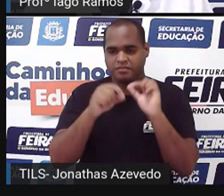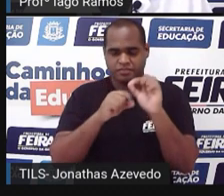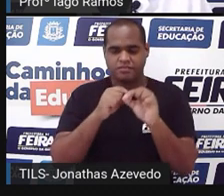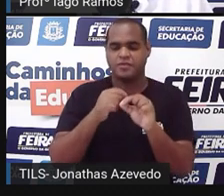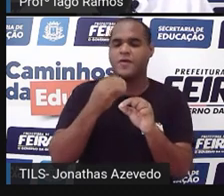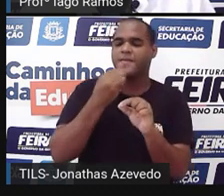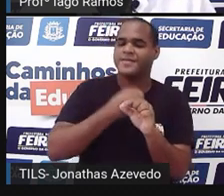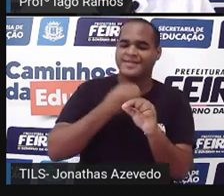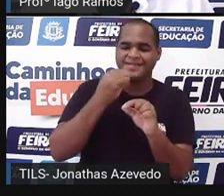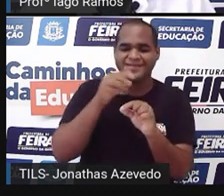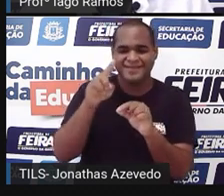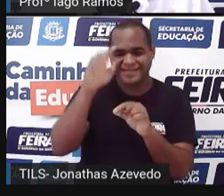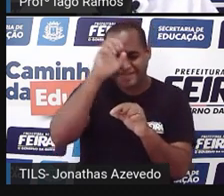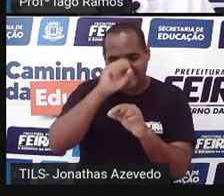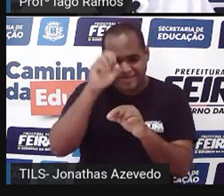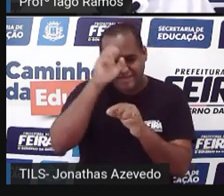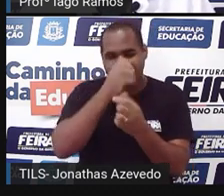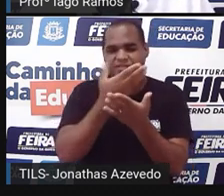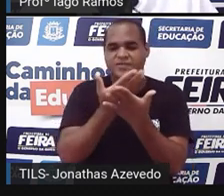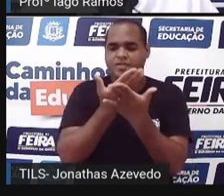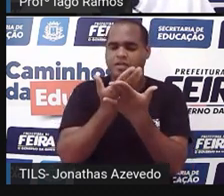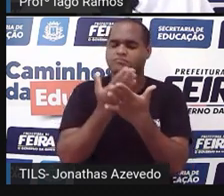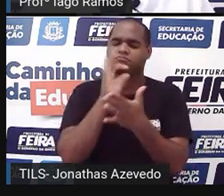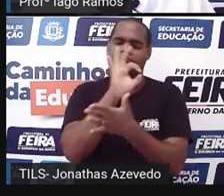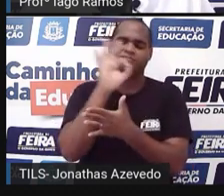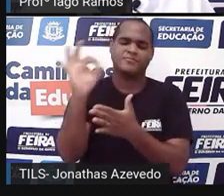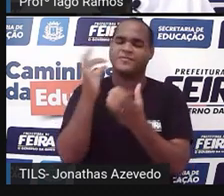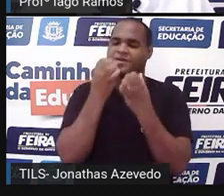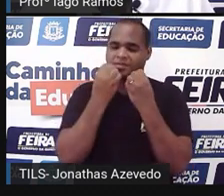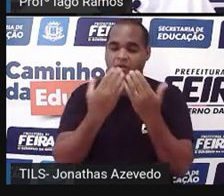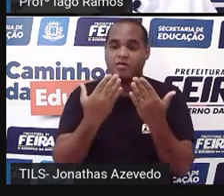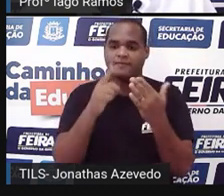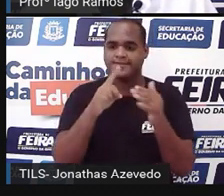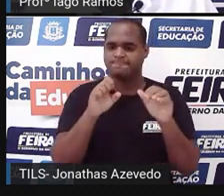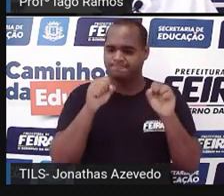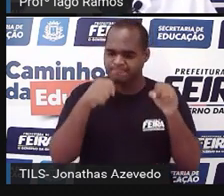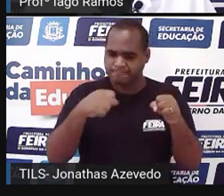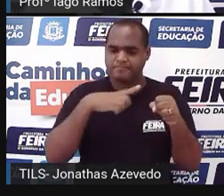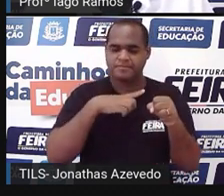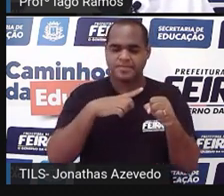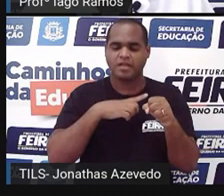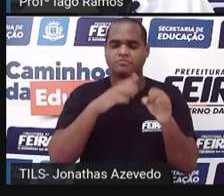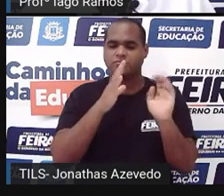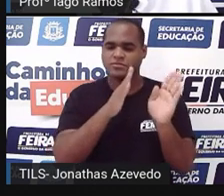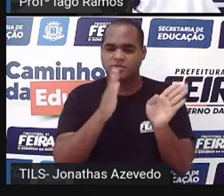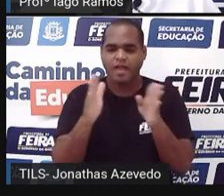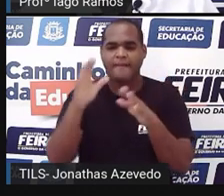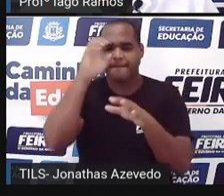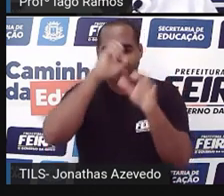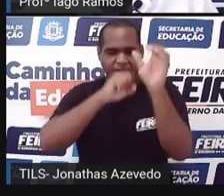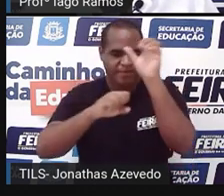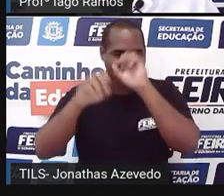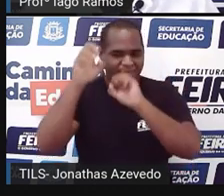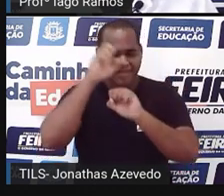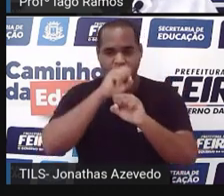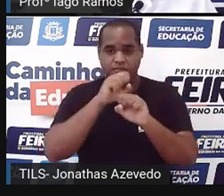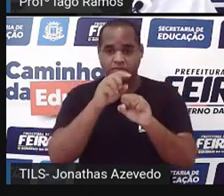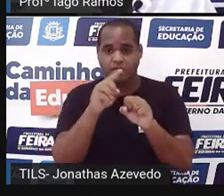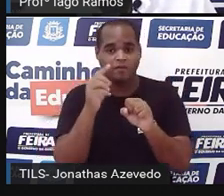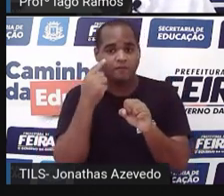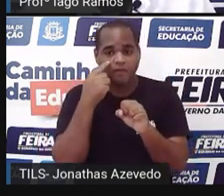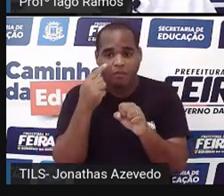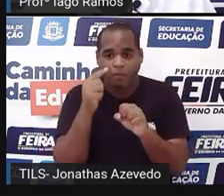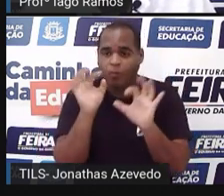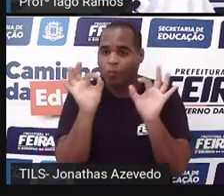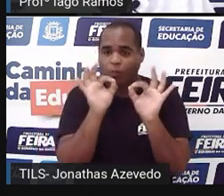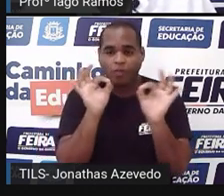de estudar ótimo bacana você vai reforçar o que você já ouviu ou aprendeu e se você ainda não viu